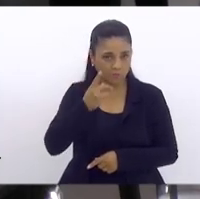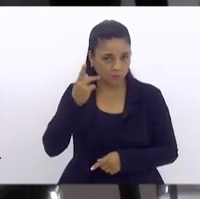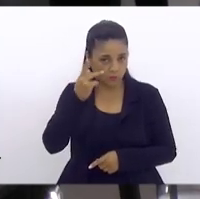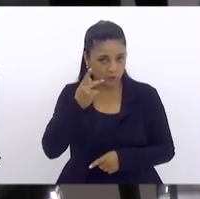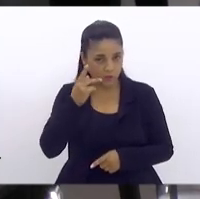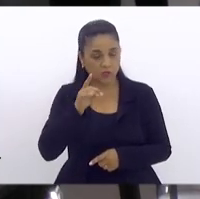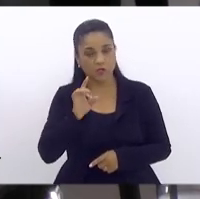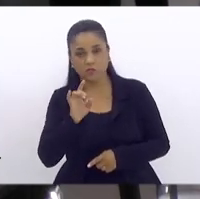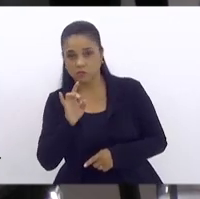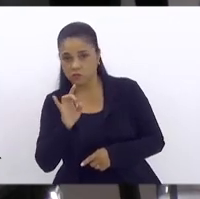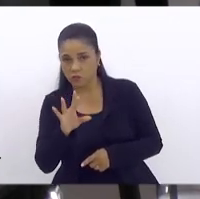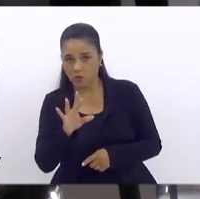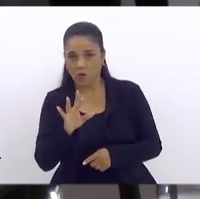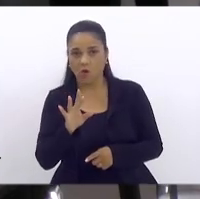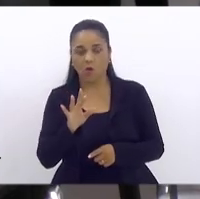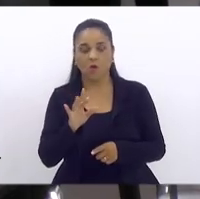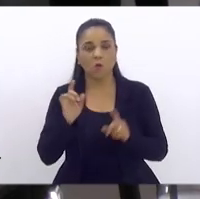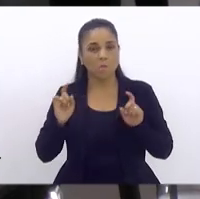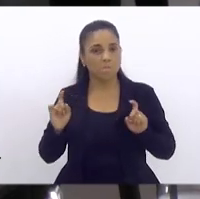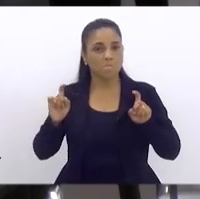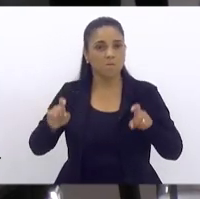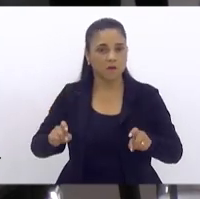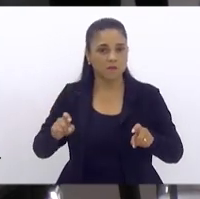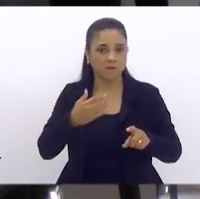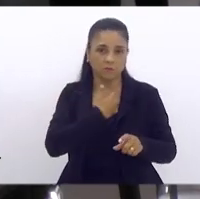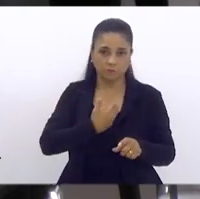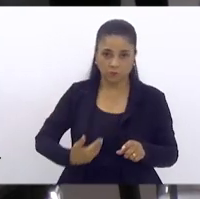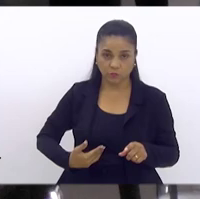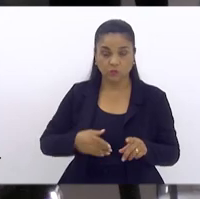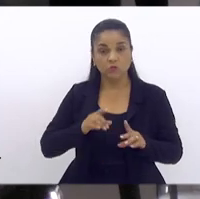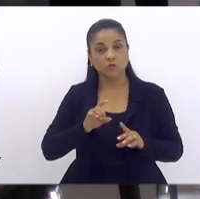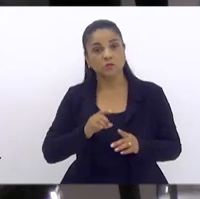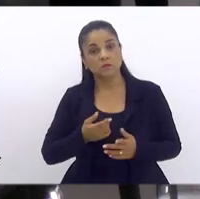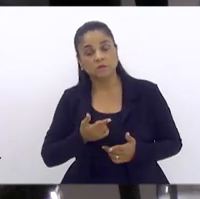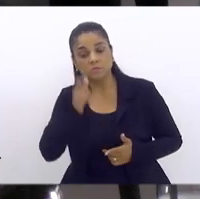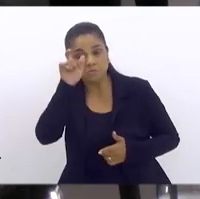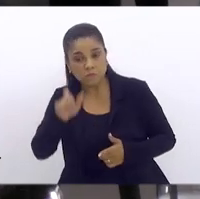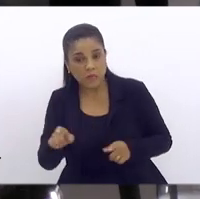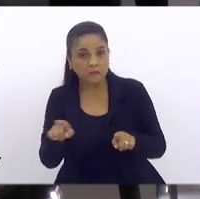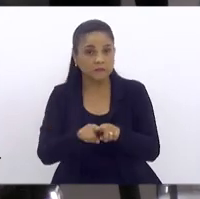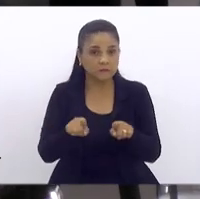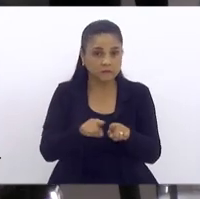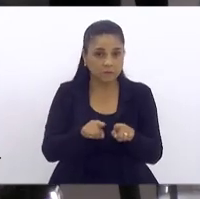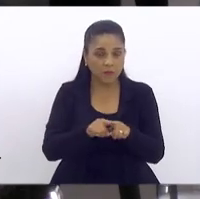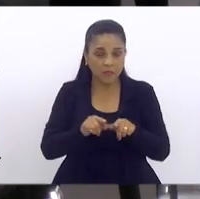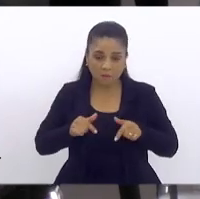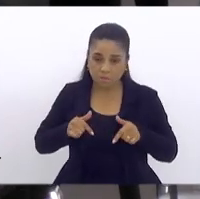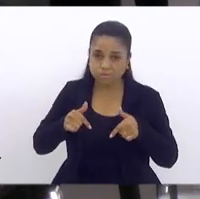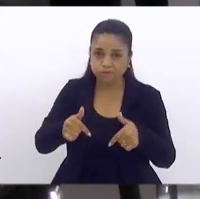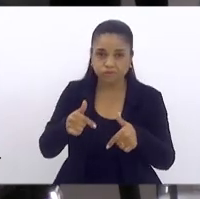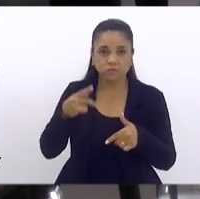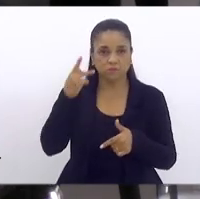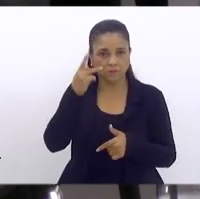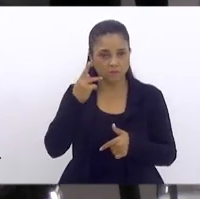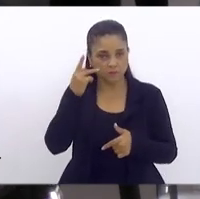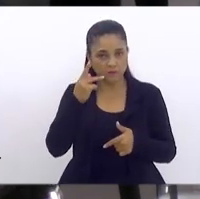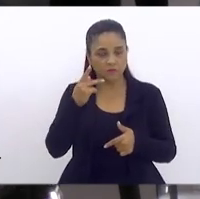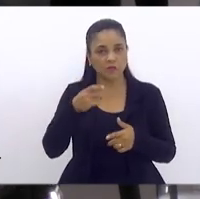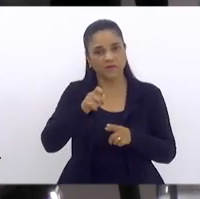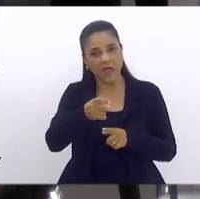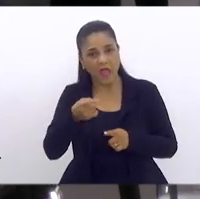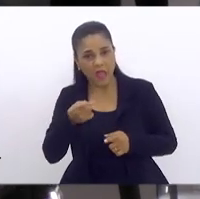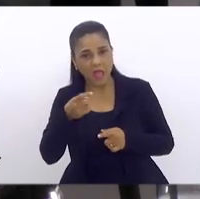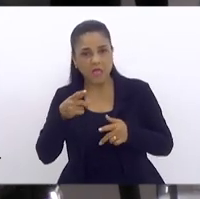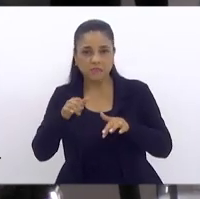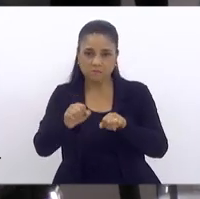não apenas mulheres com mandatos públicos eletivos, mas mulheres que têm atuação na cena política. Então, muitas vezes,